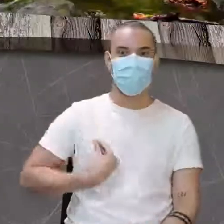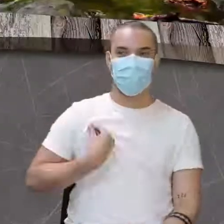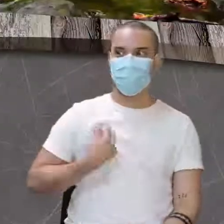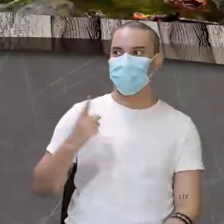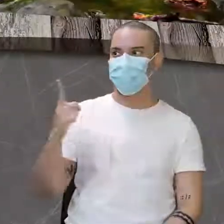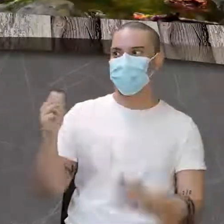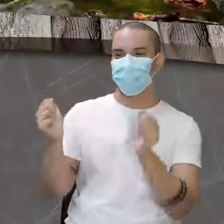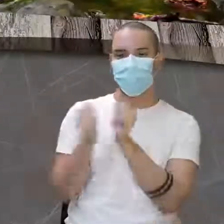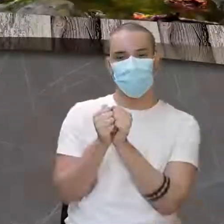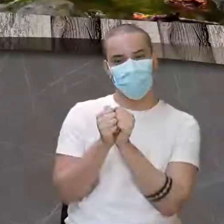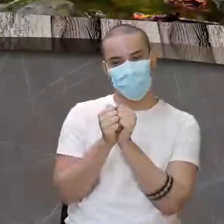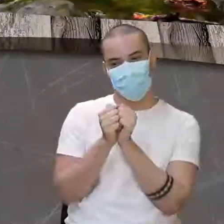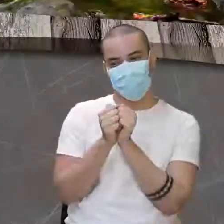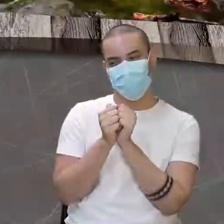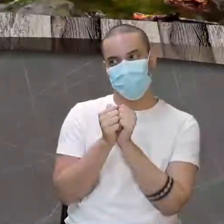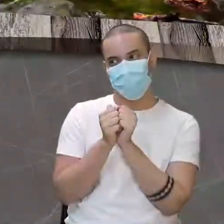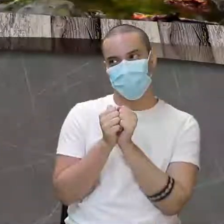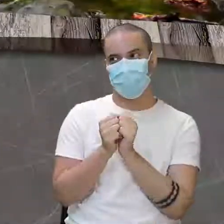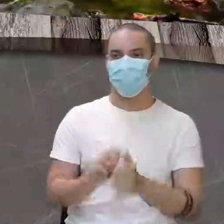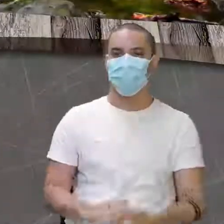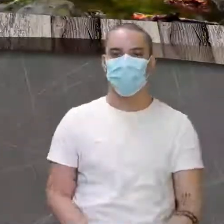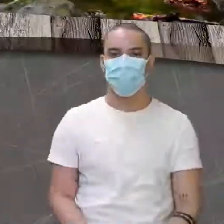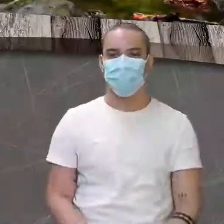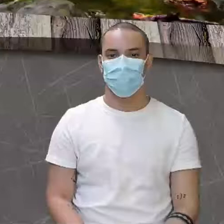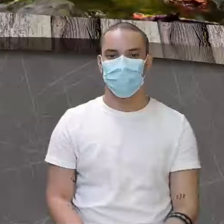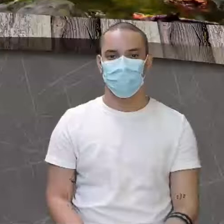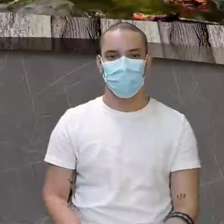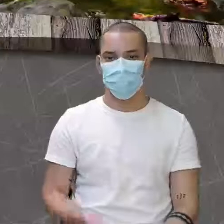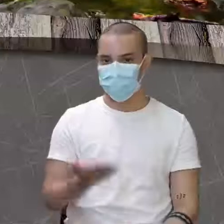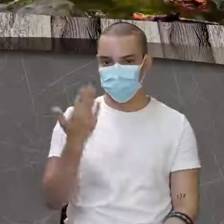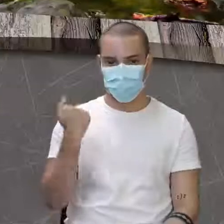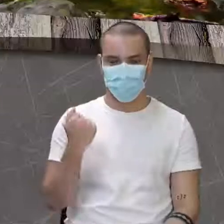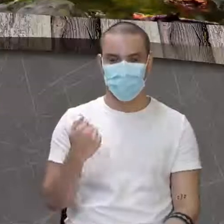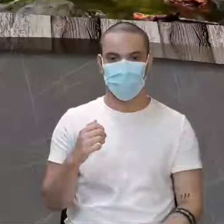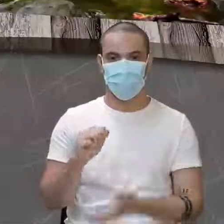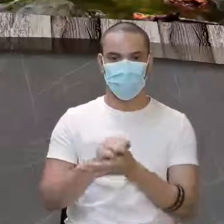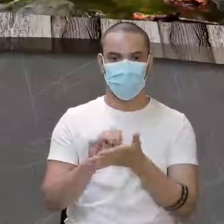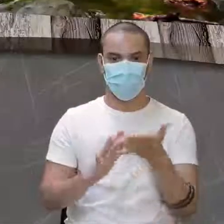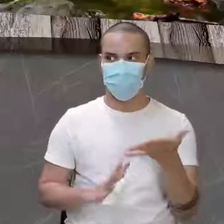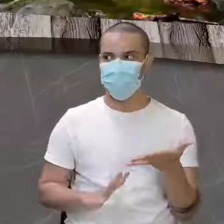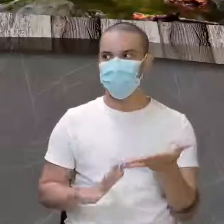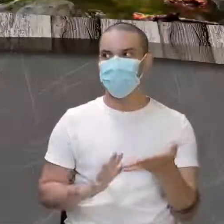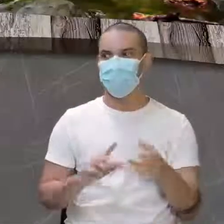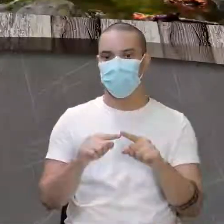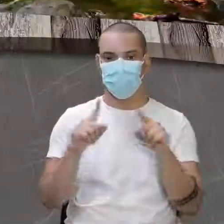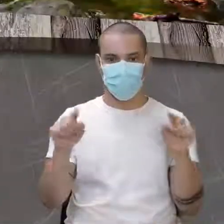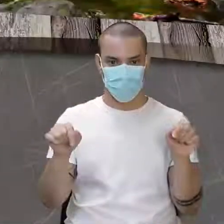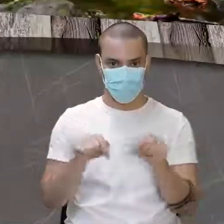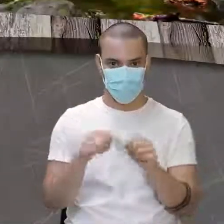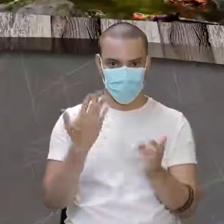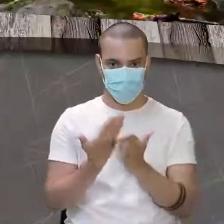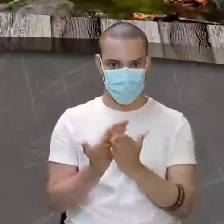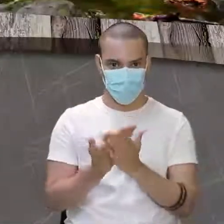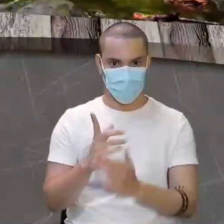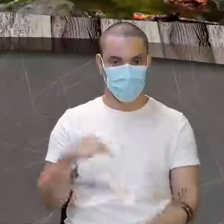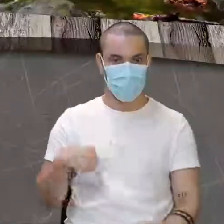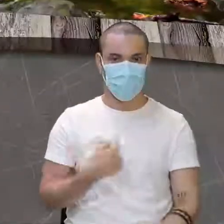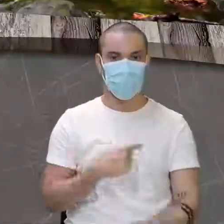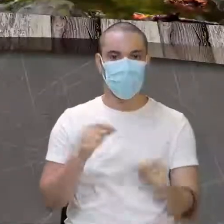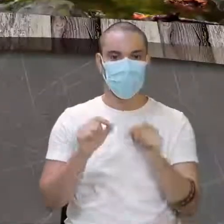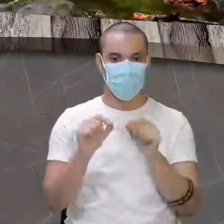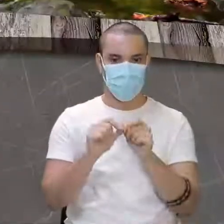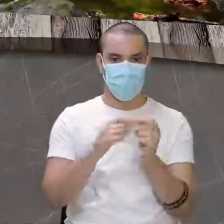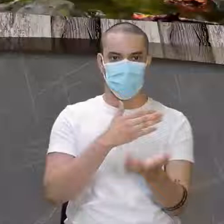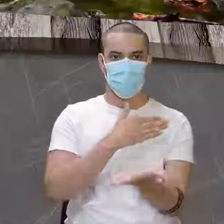pertinho da gente. Ó, que linda. Vamos embora? Atividade de sala agora para a gente ver